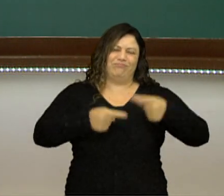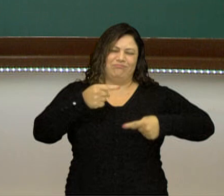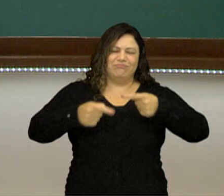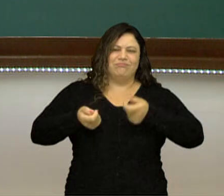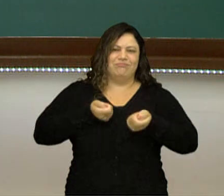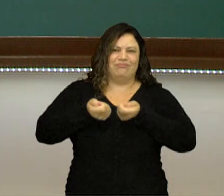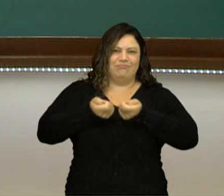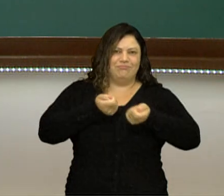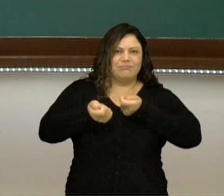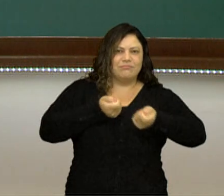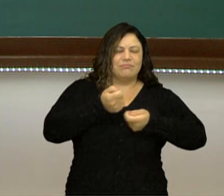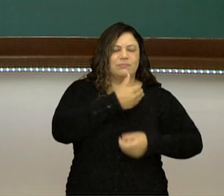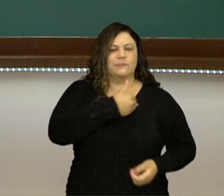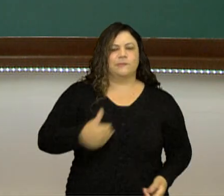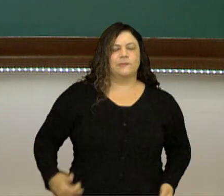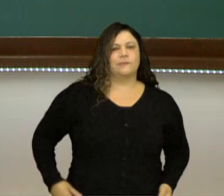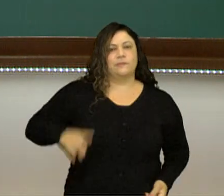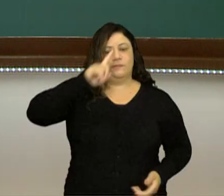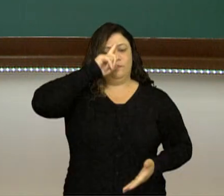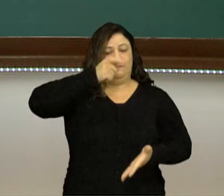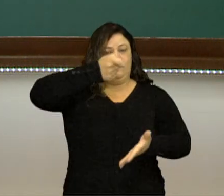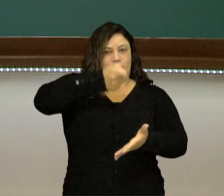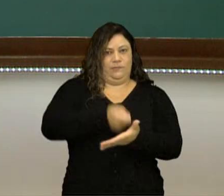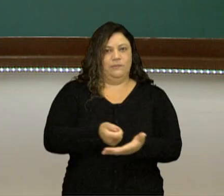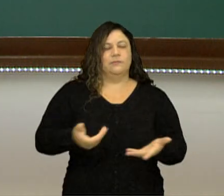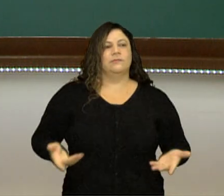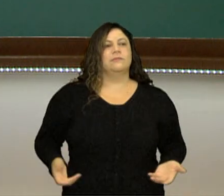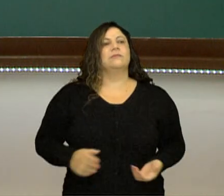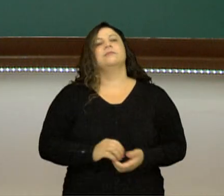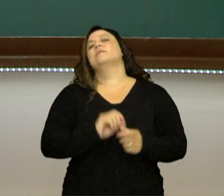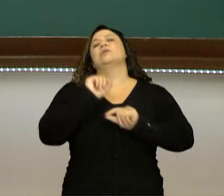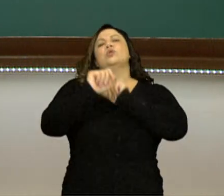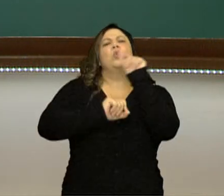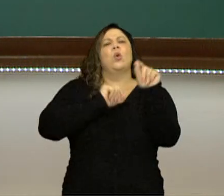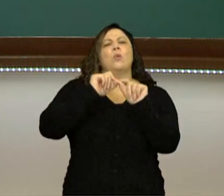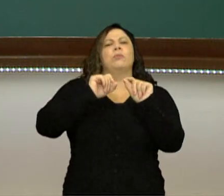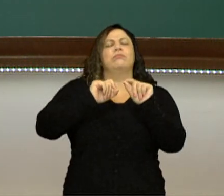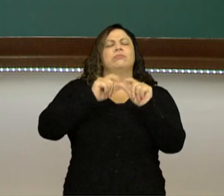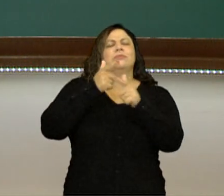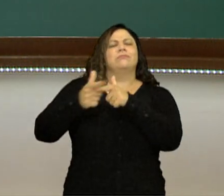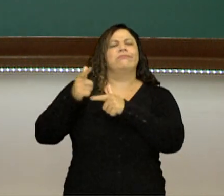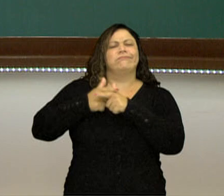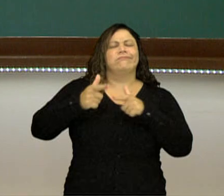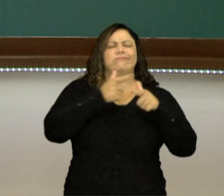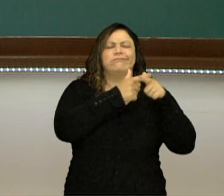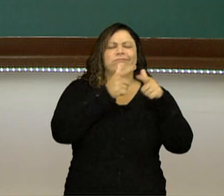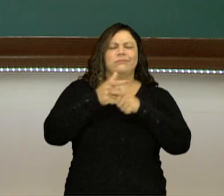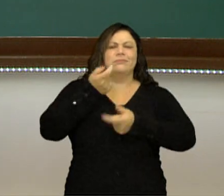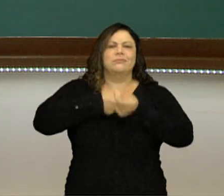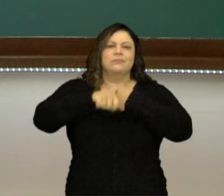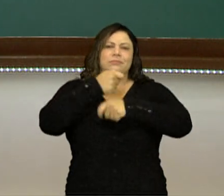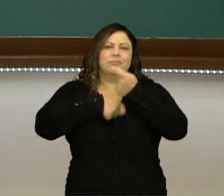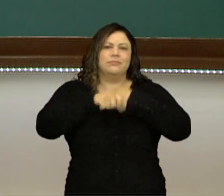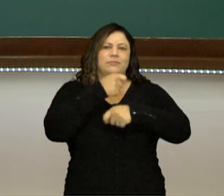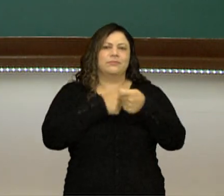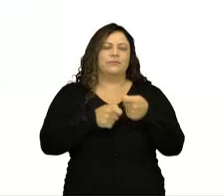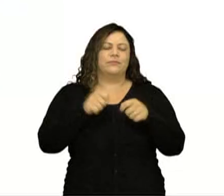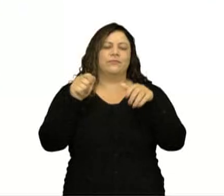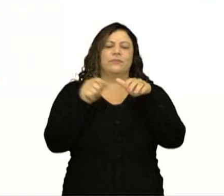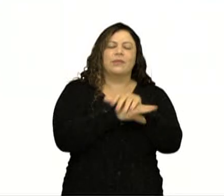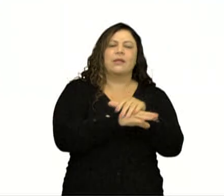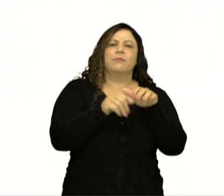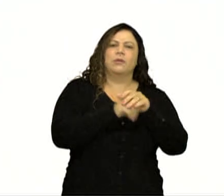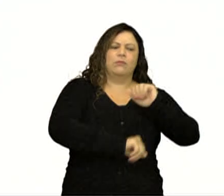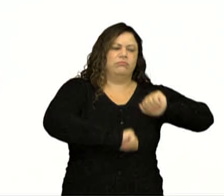ditadura totalitária. Tá? E como que ele vai fazer para resolver os problemas econômicos? Investimento em indústria de base,